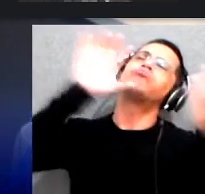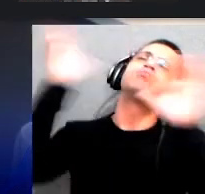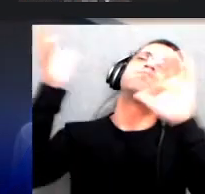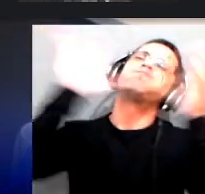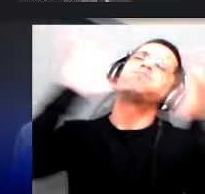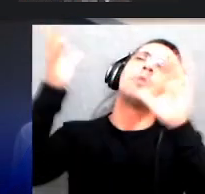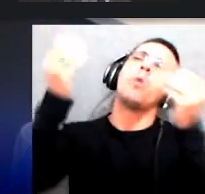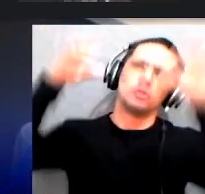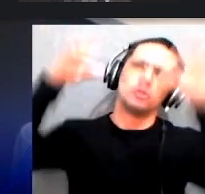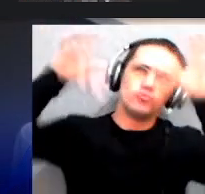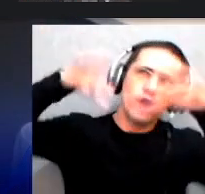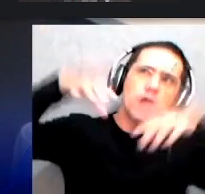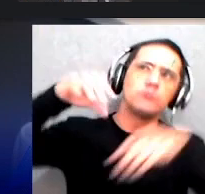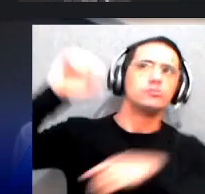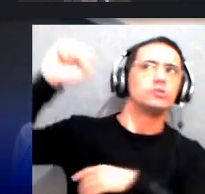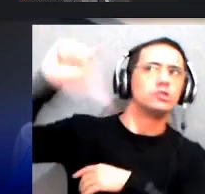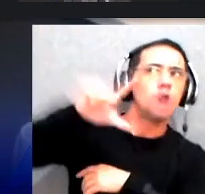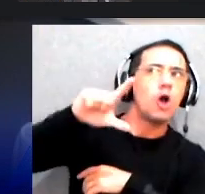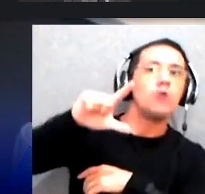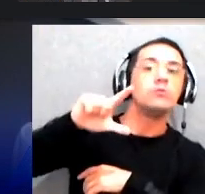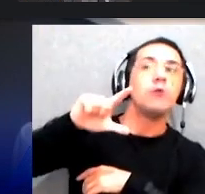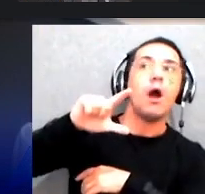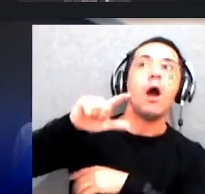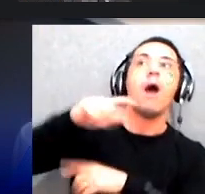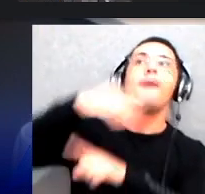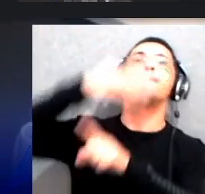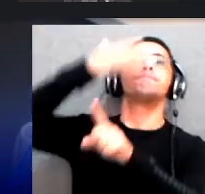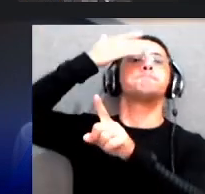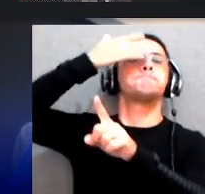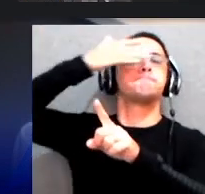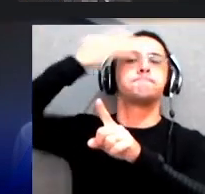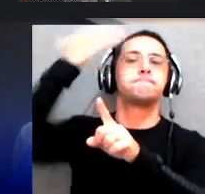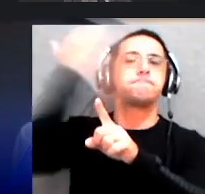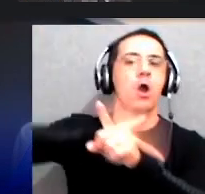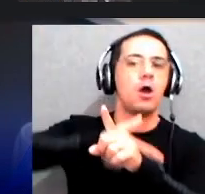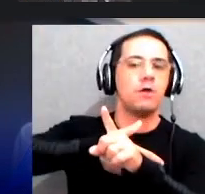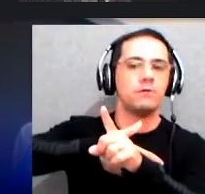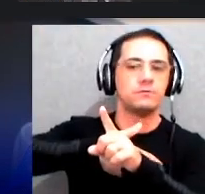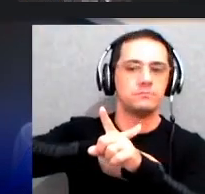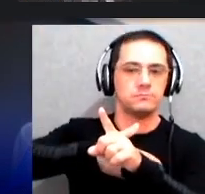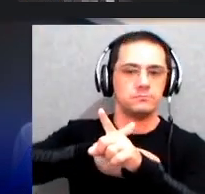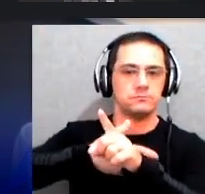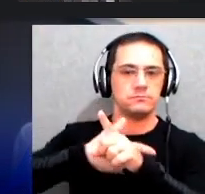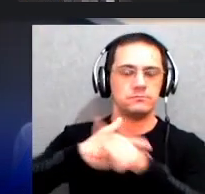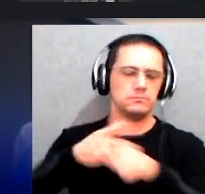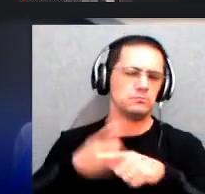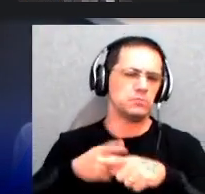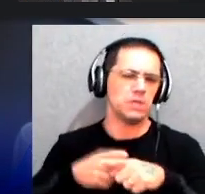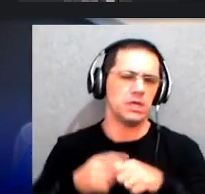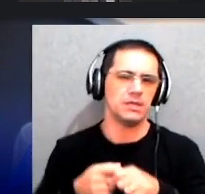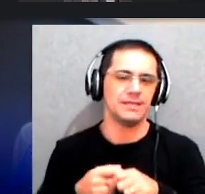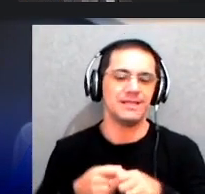para fazer um vídeo programado para aquelas respostas. Eu vinha conversando isso com